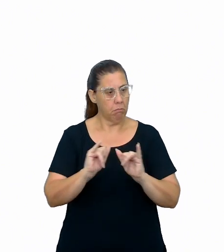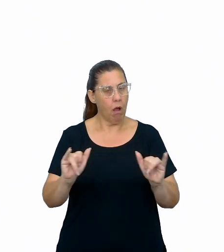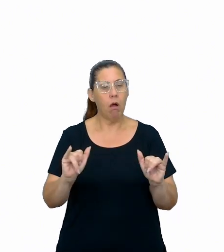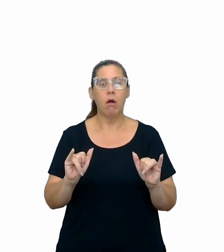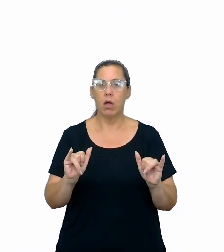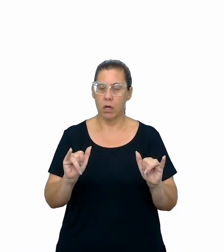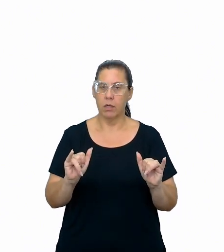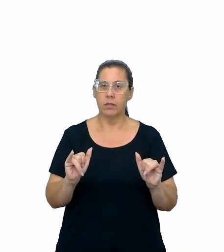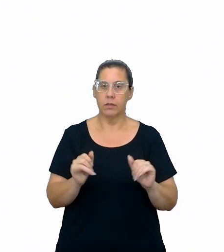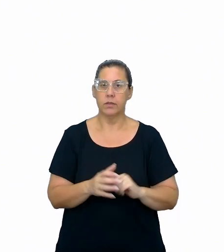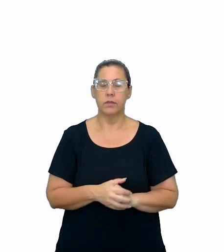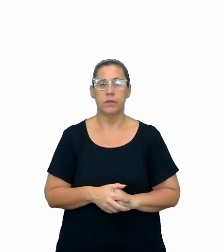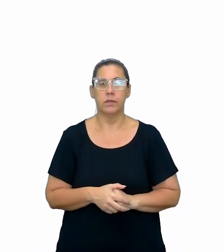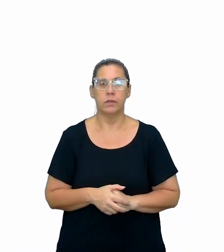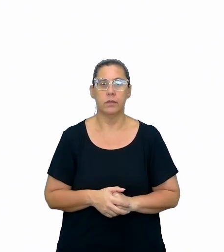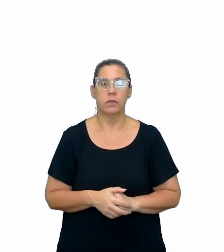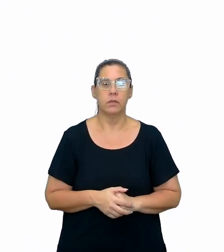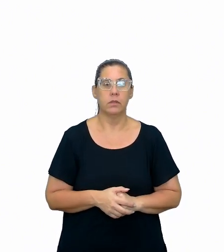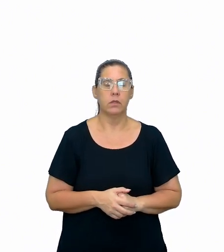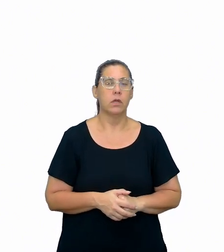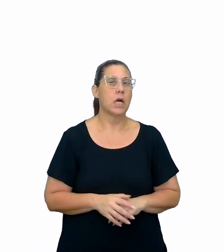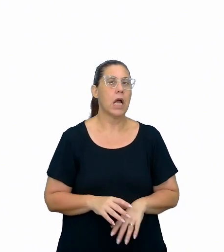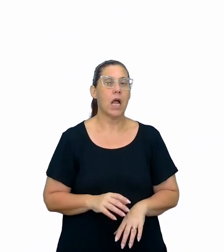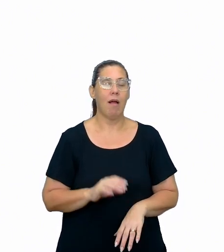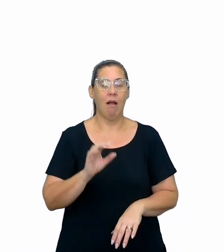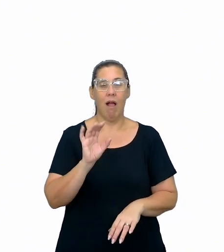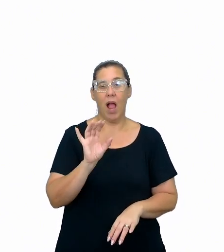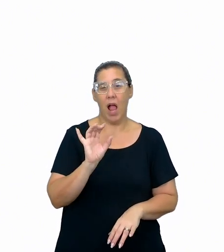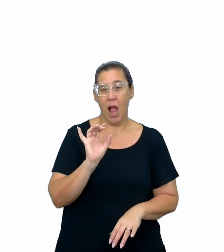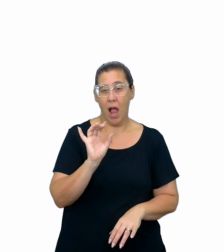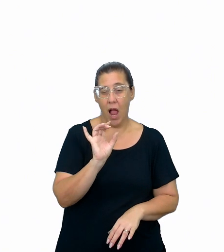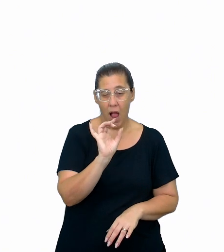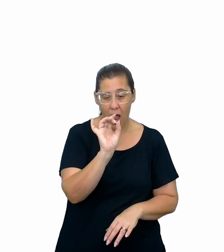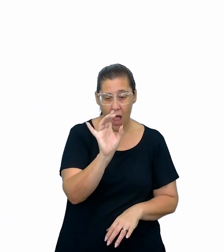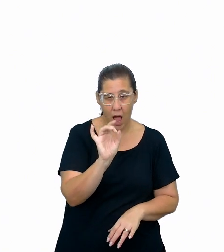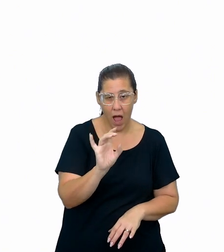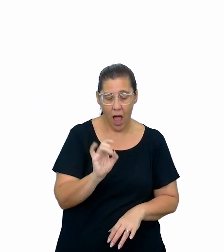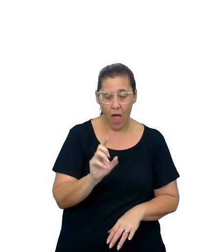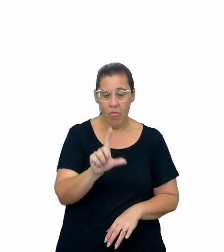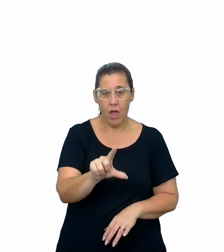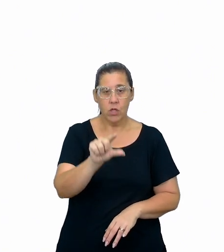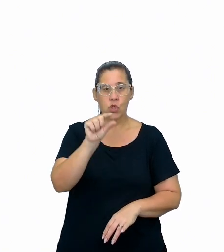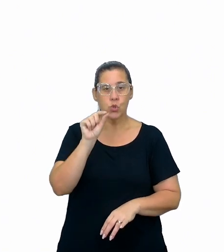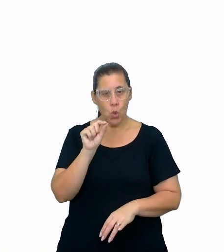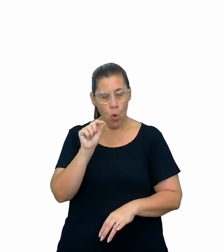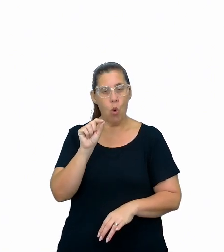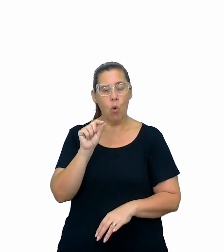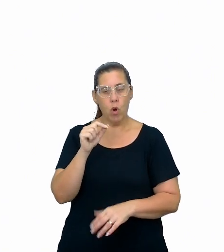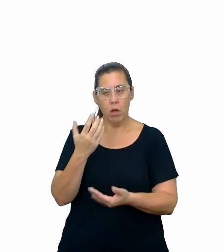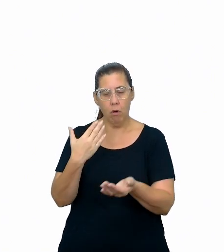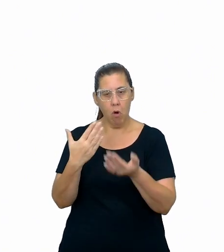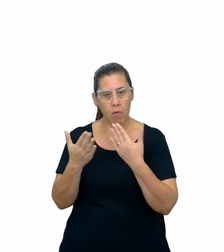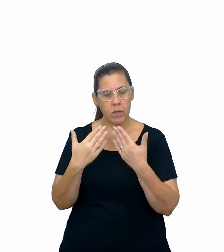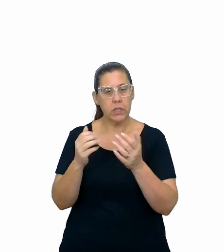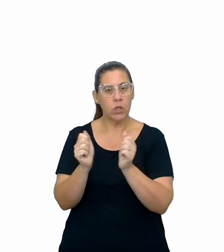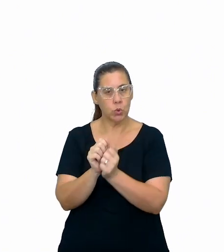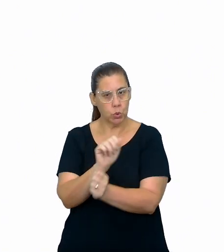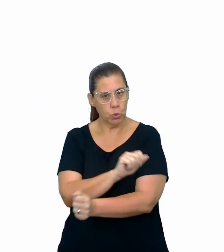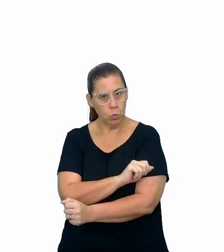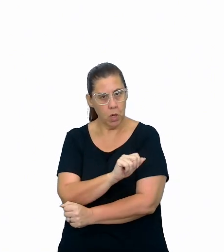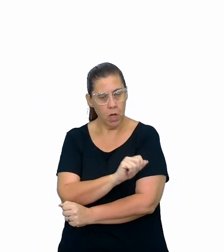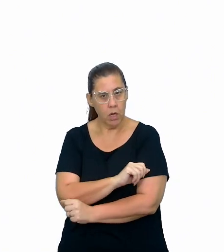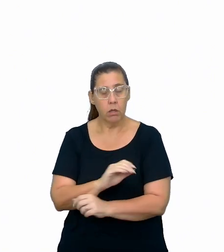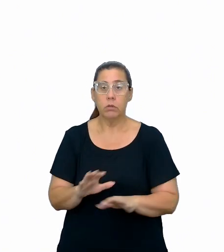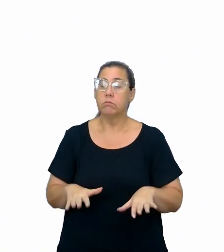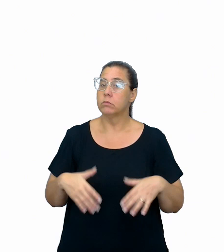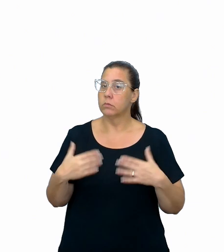né, cada decisão, né, conversar com eles para a tomada de cada decisão ao longo desse trabalho.